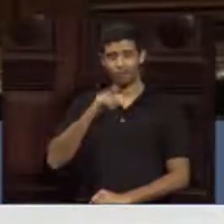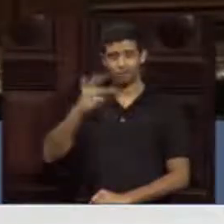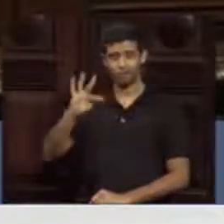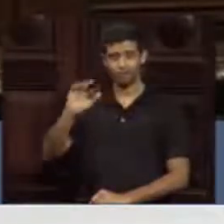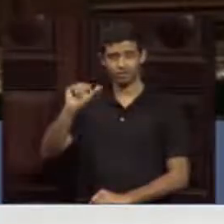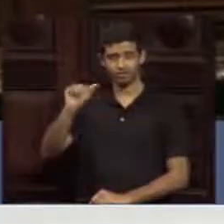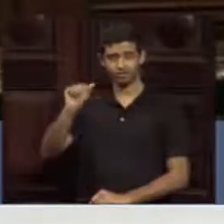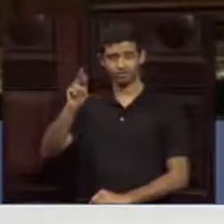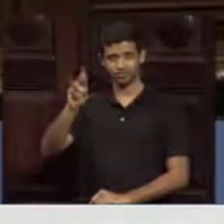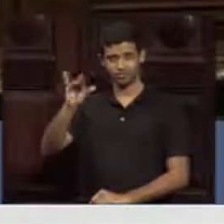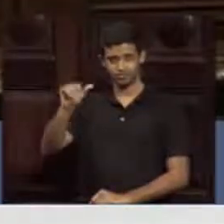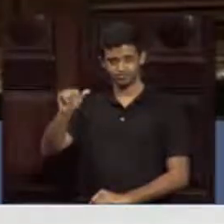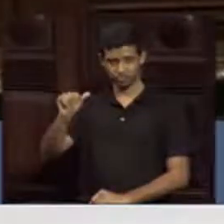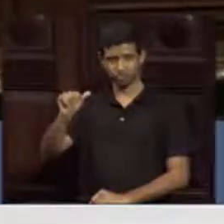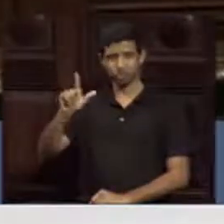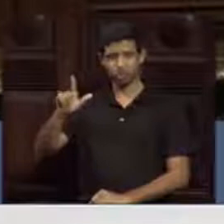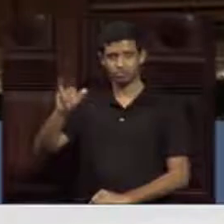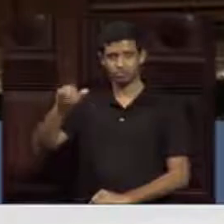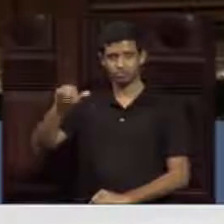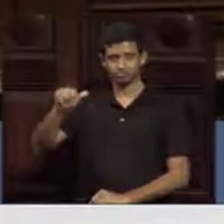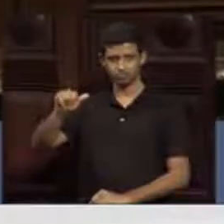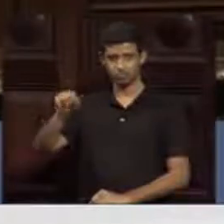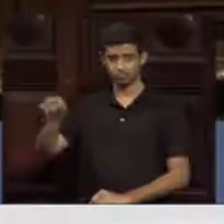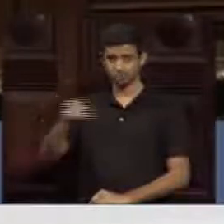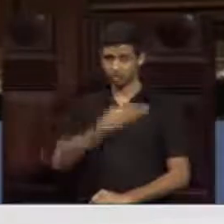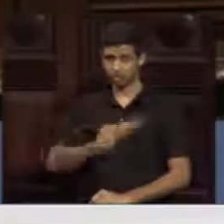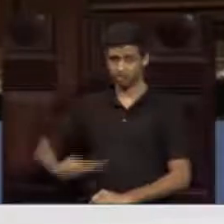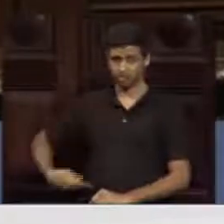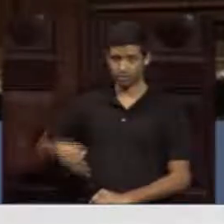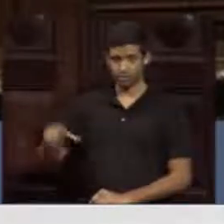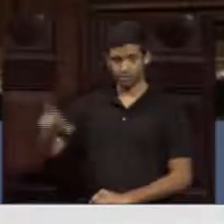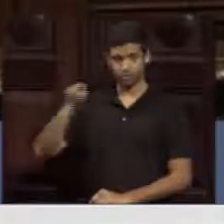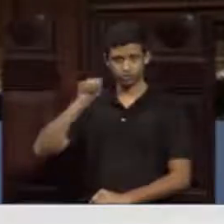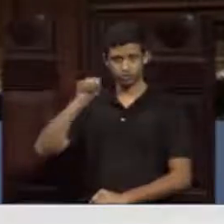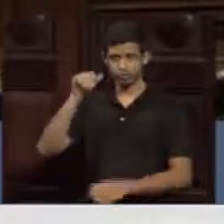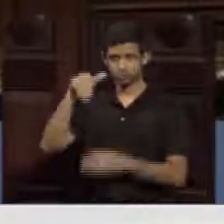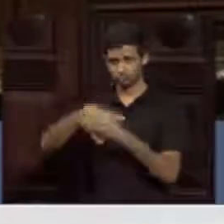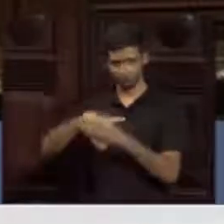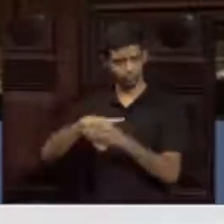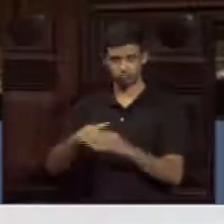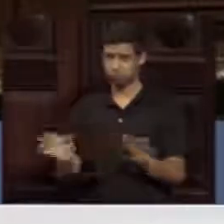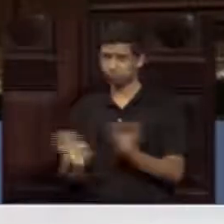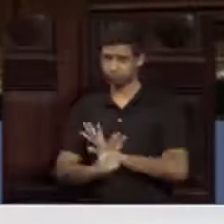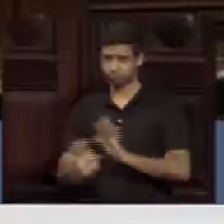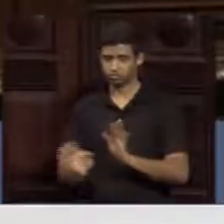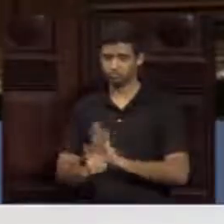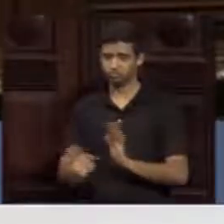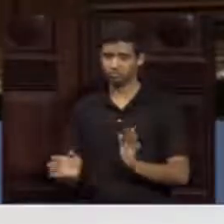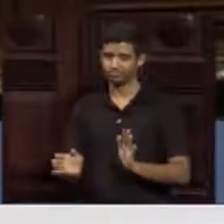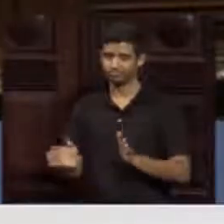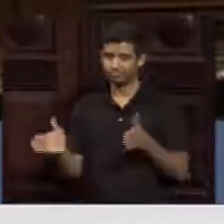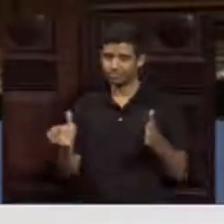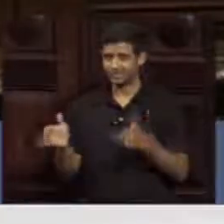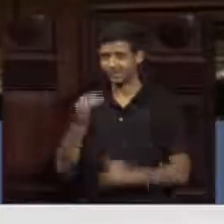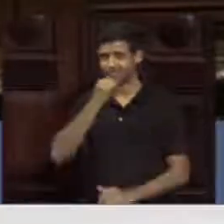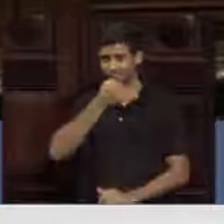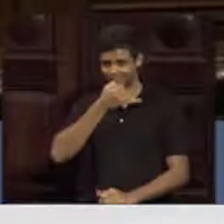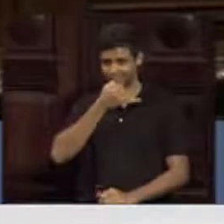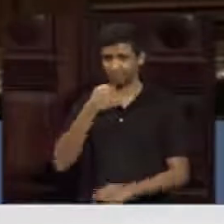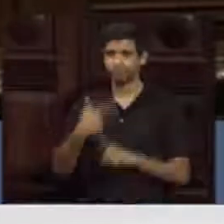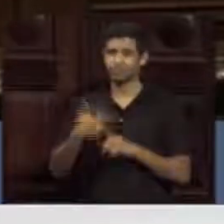governador não eleito, ainda num triste período da